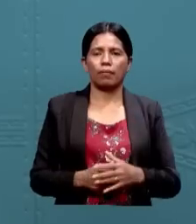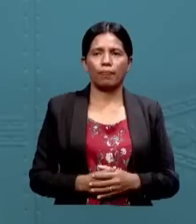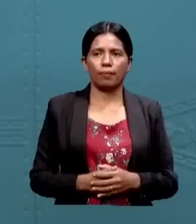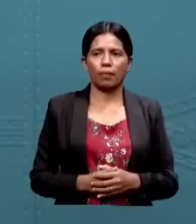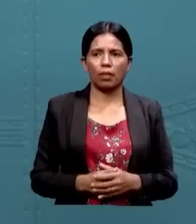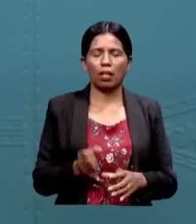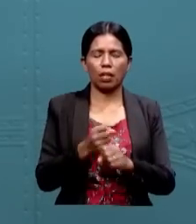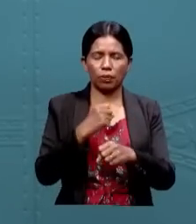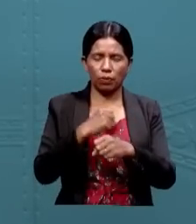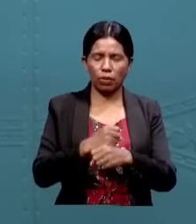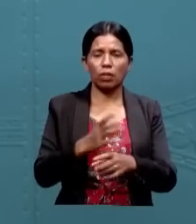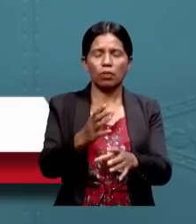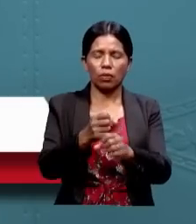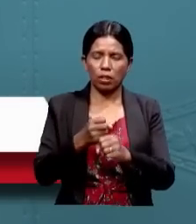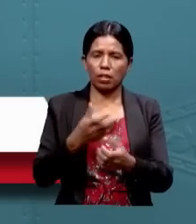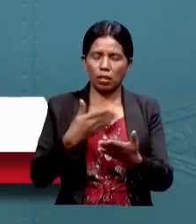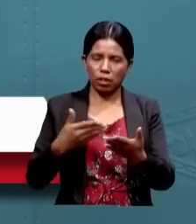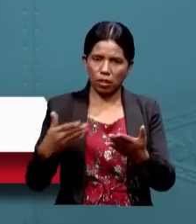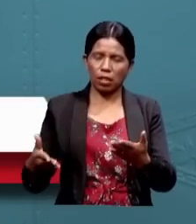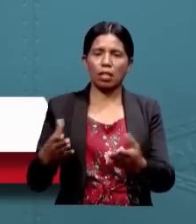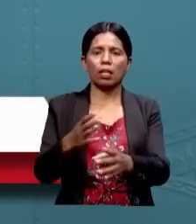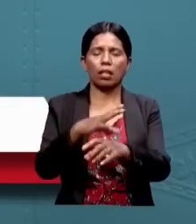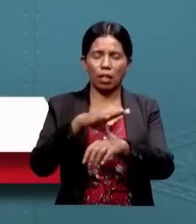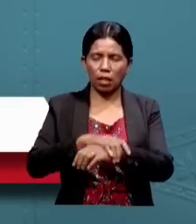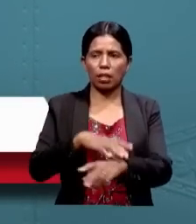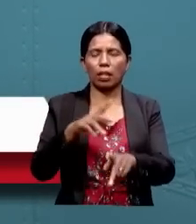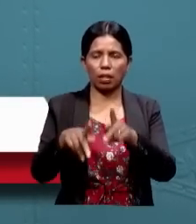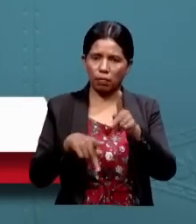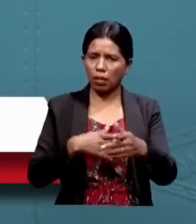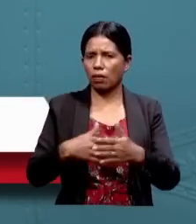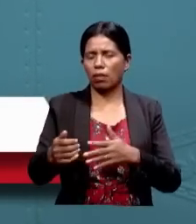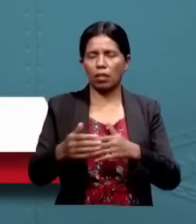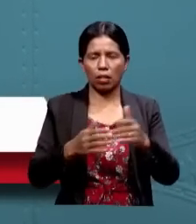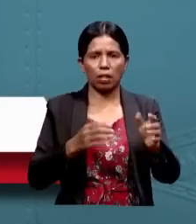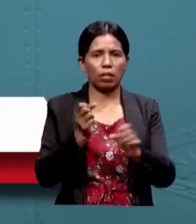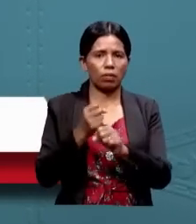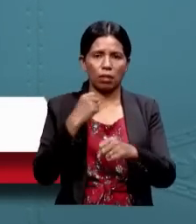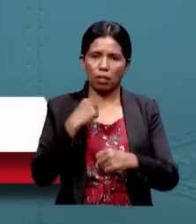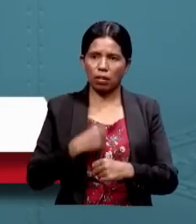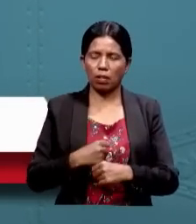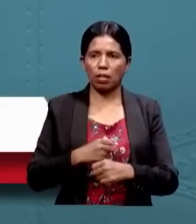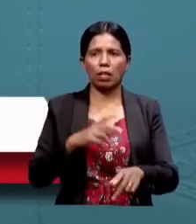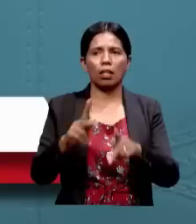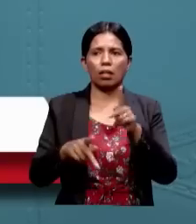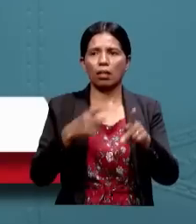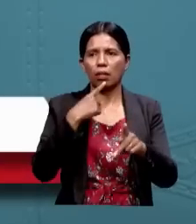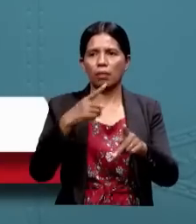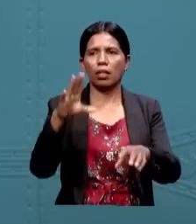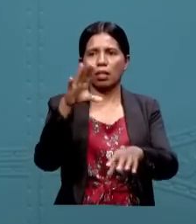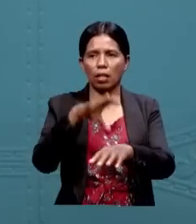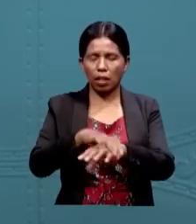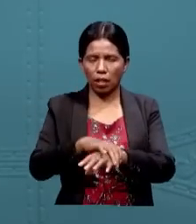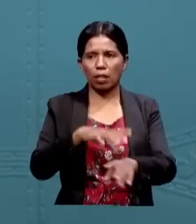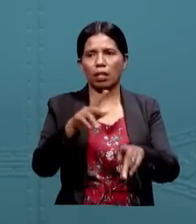halo busca ka apreensões ka qualquer ato halo ema dihang bakair ema